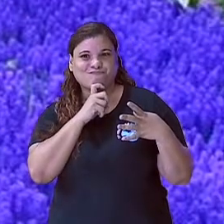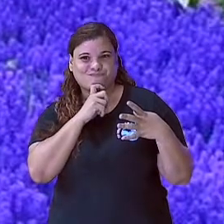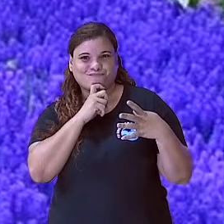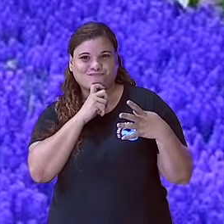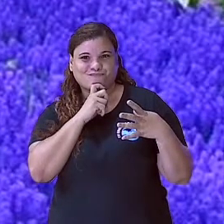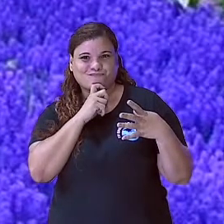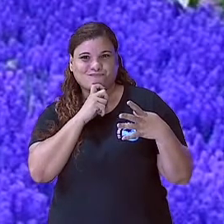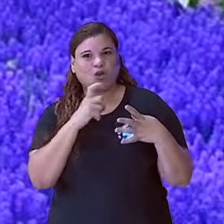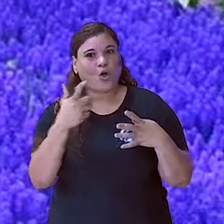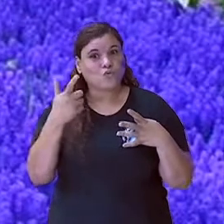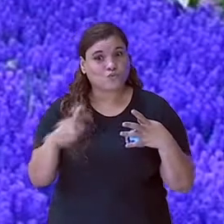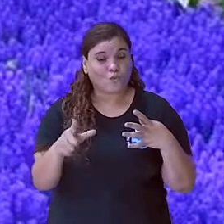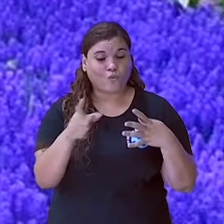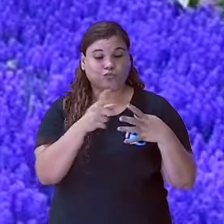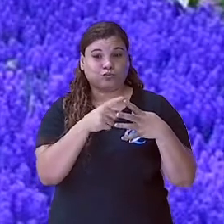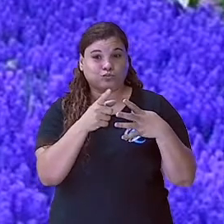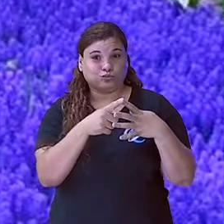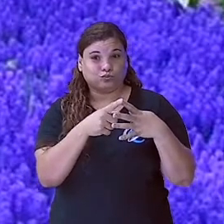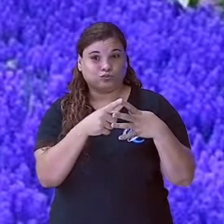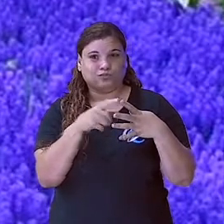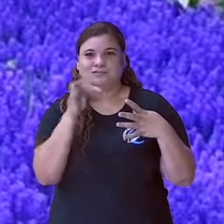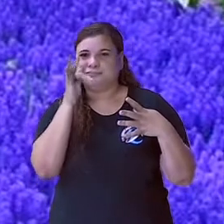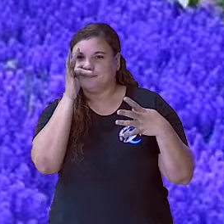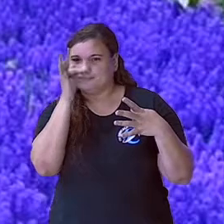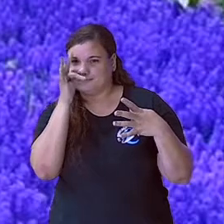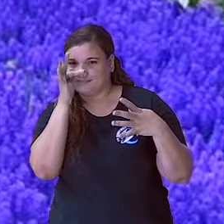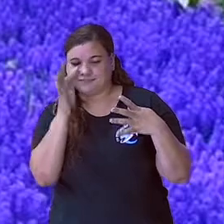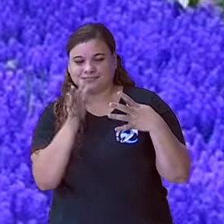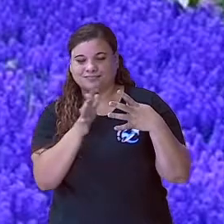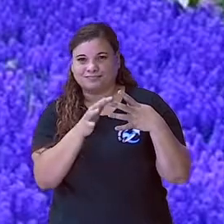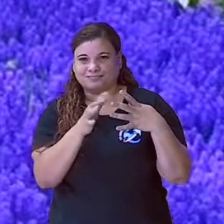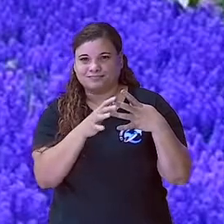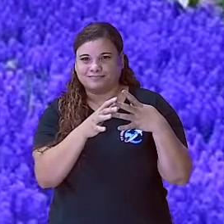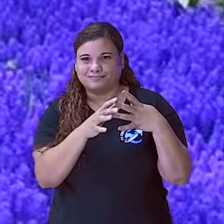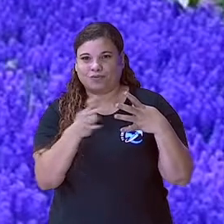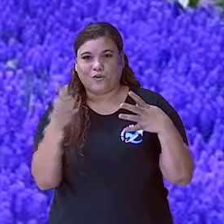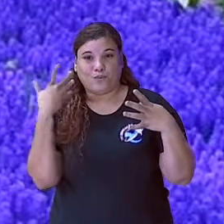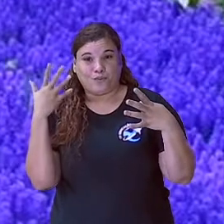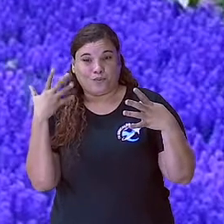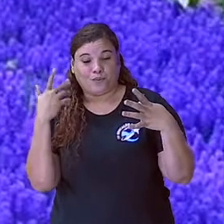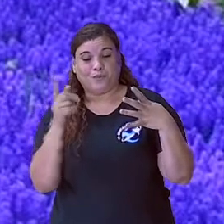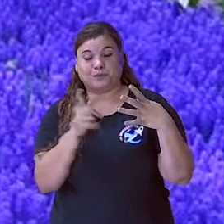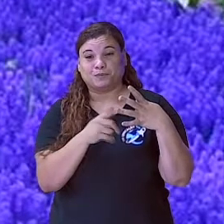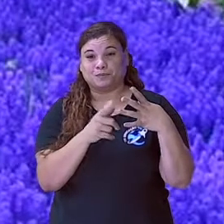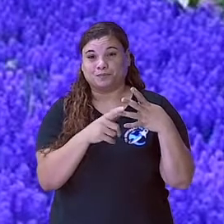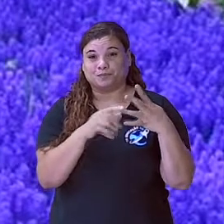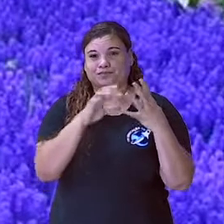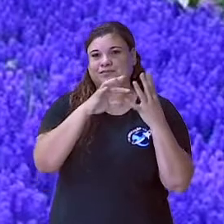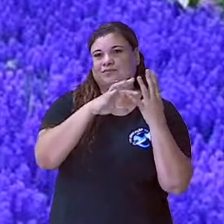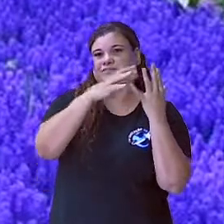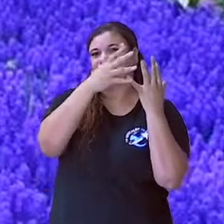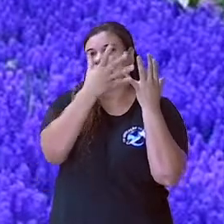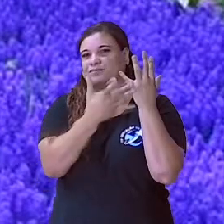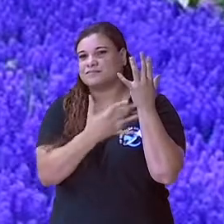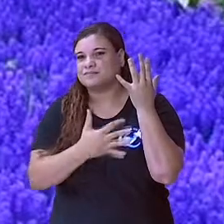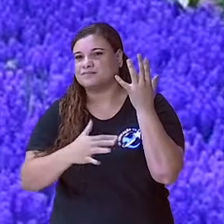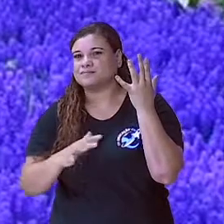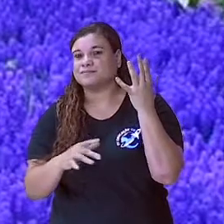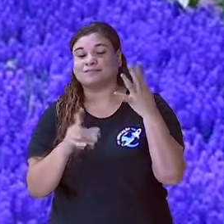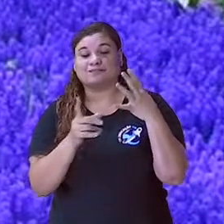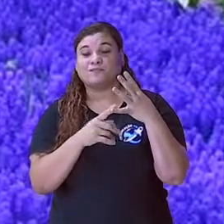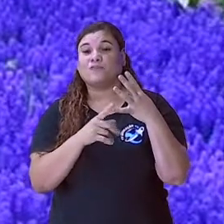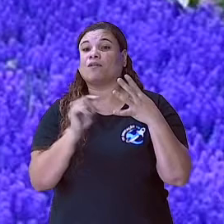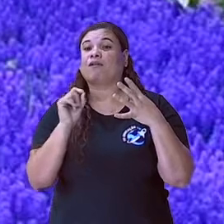vamos lá. Primavera, o verão, o outono e o inverno. E essas